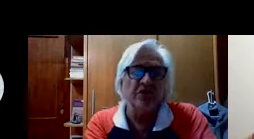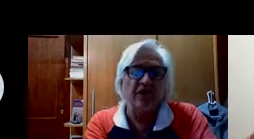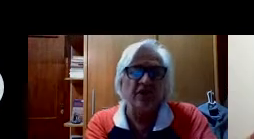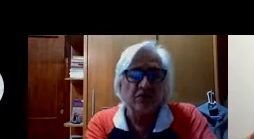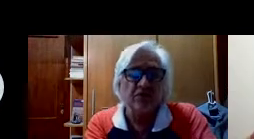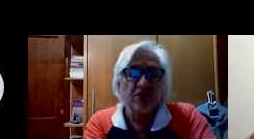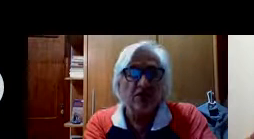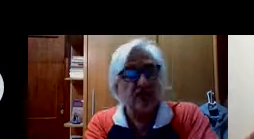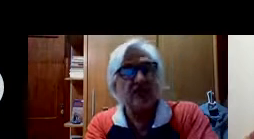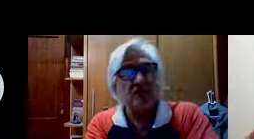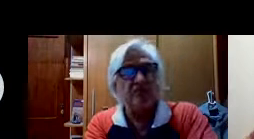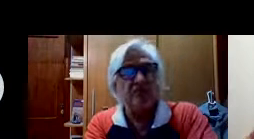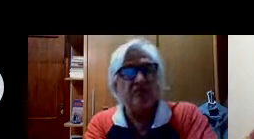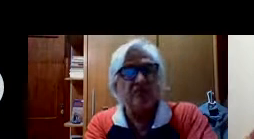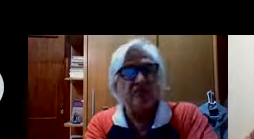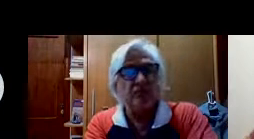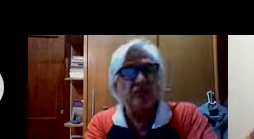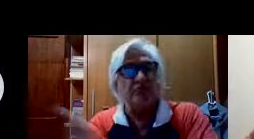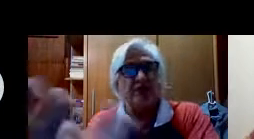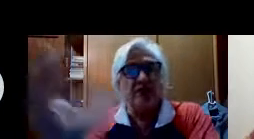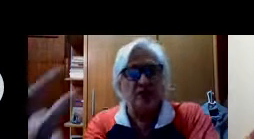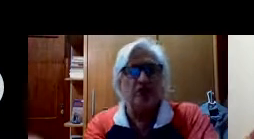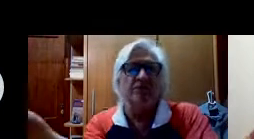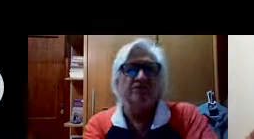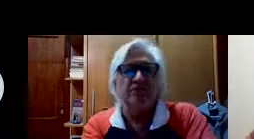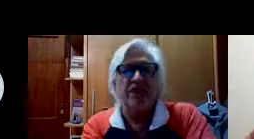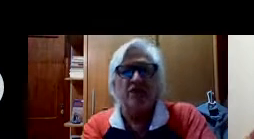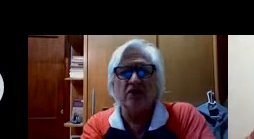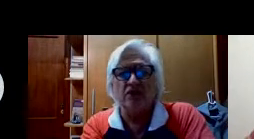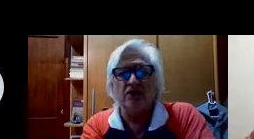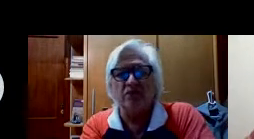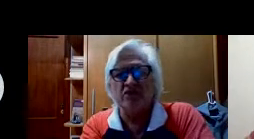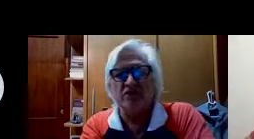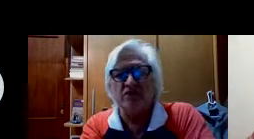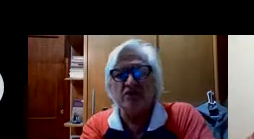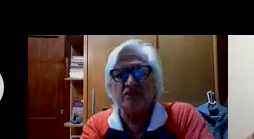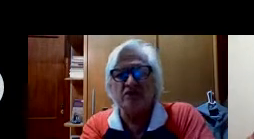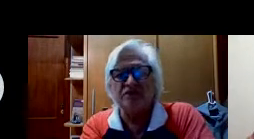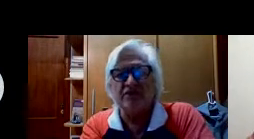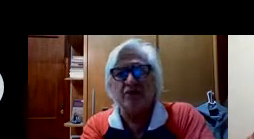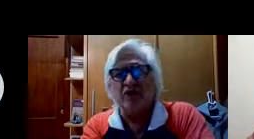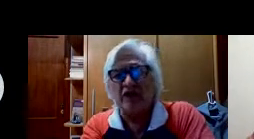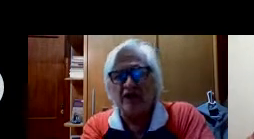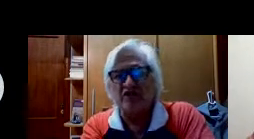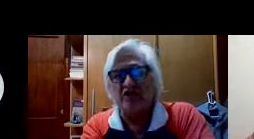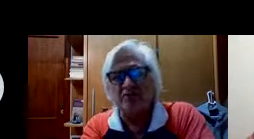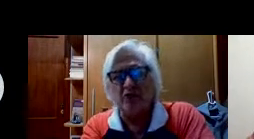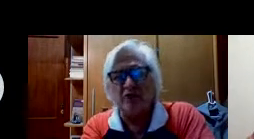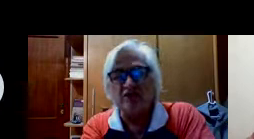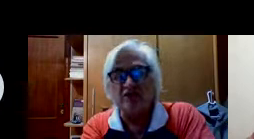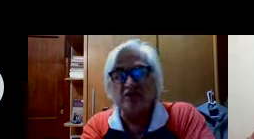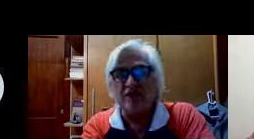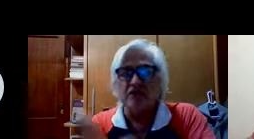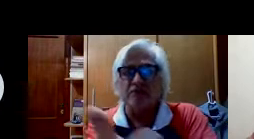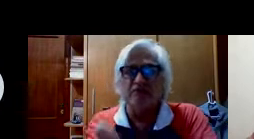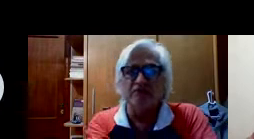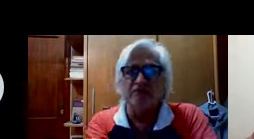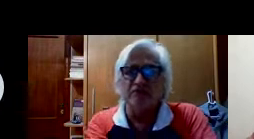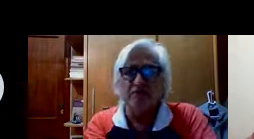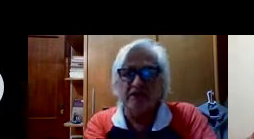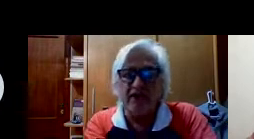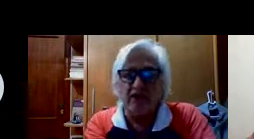aproximadamente arredondado, ele tem um peso maior do que o peso da borracha e da espuma. Se você